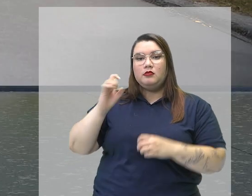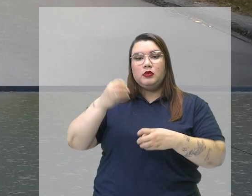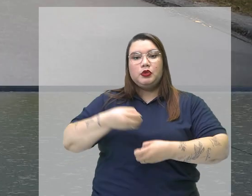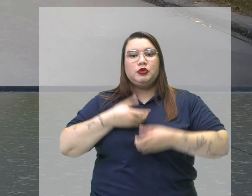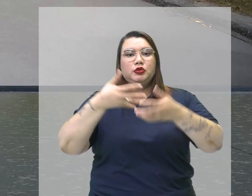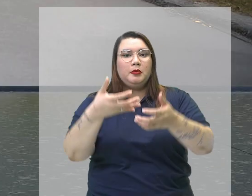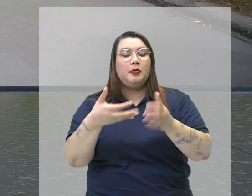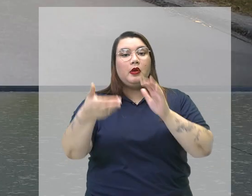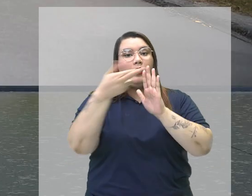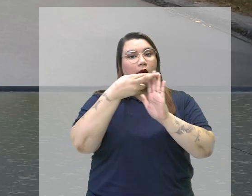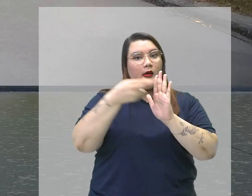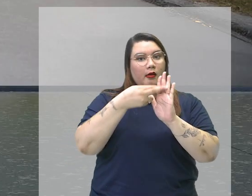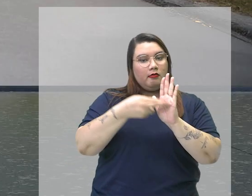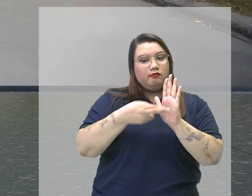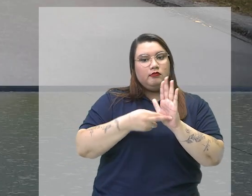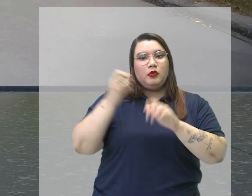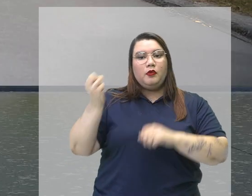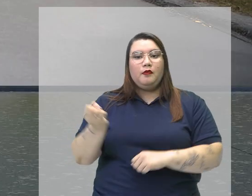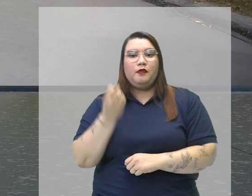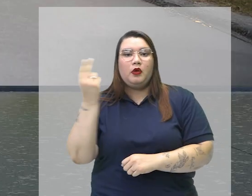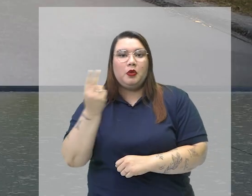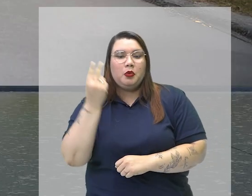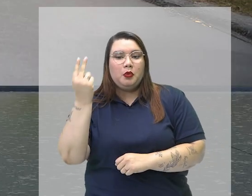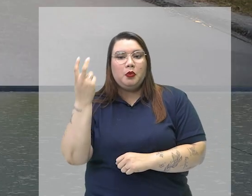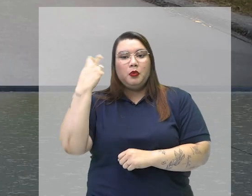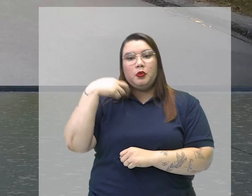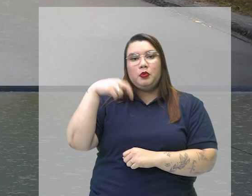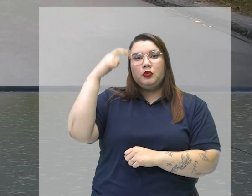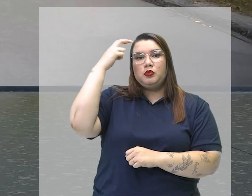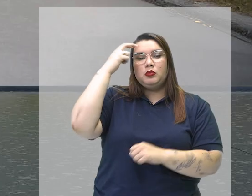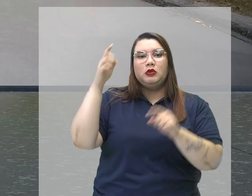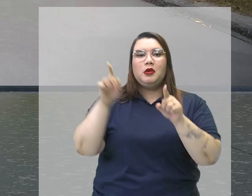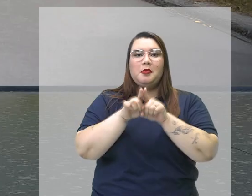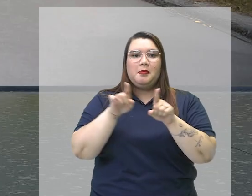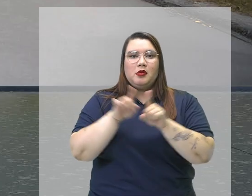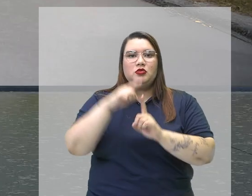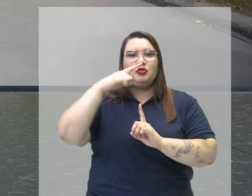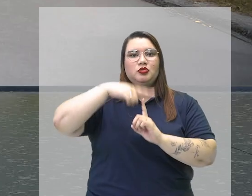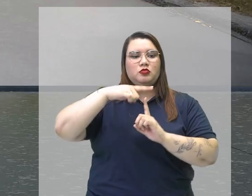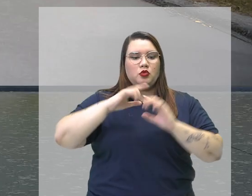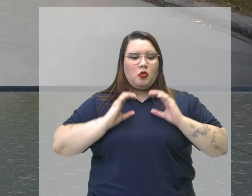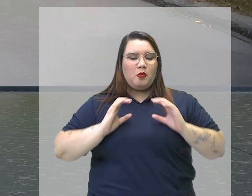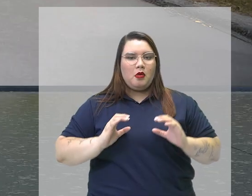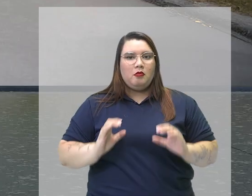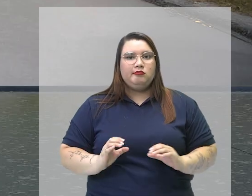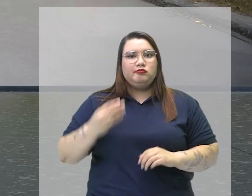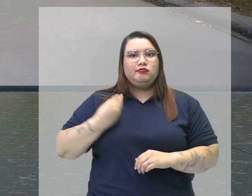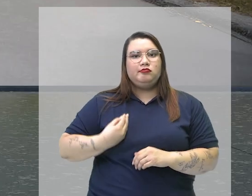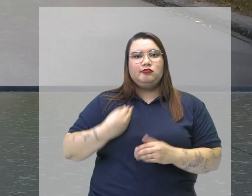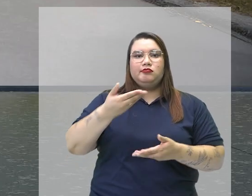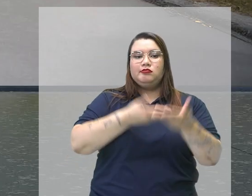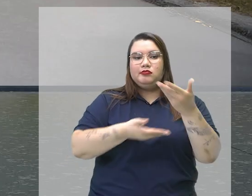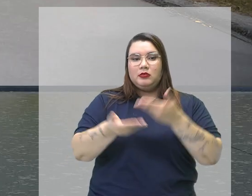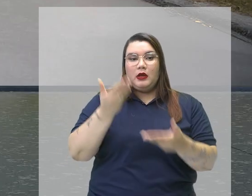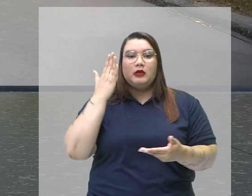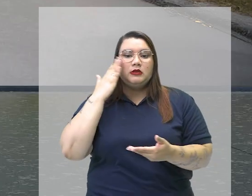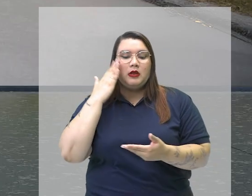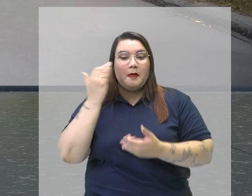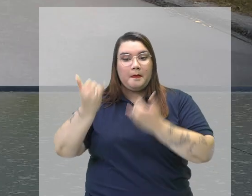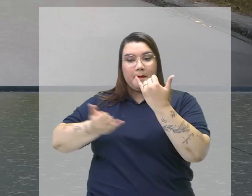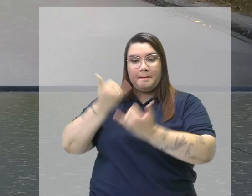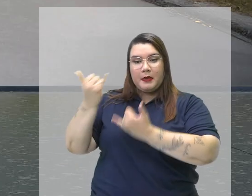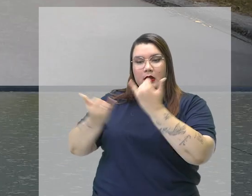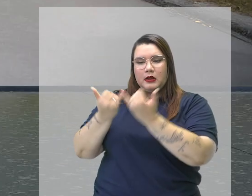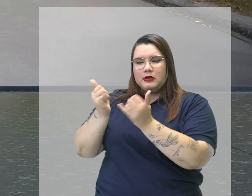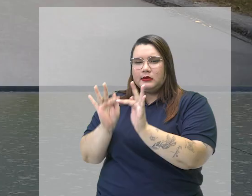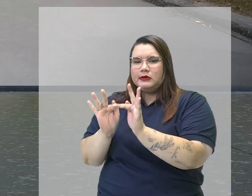os jogos expressam regras, valores, culturas e modos de convivência. A gente sabe